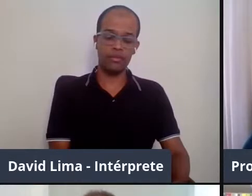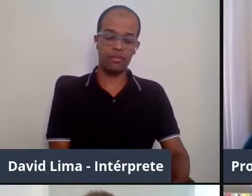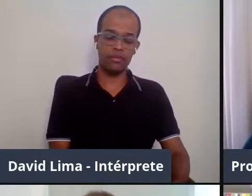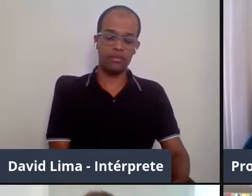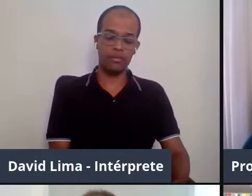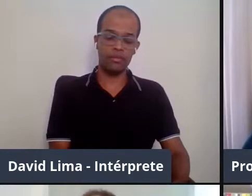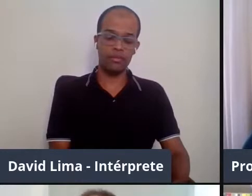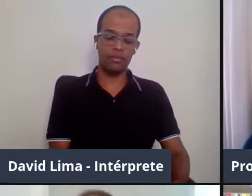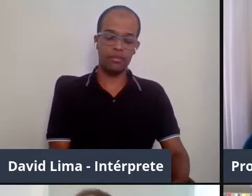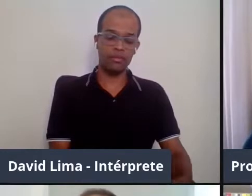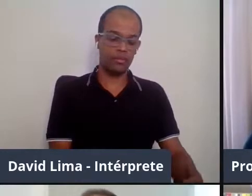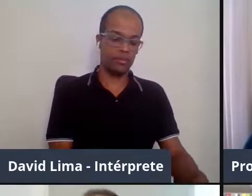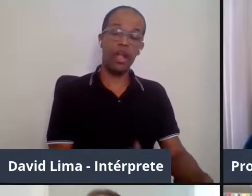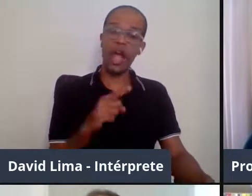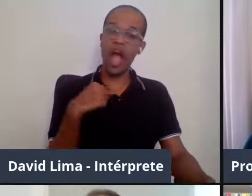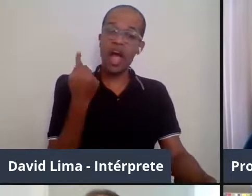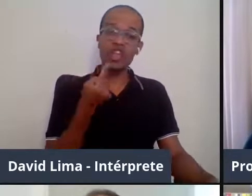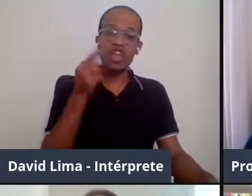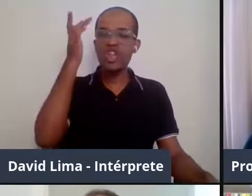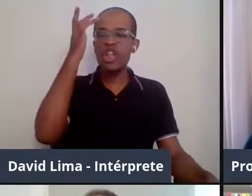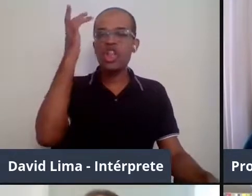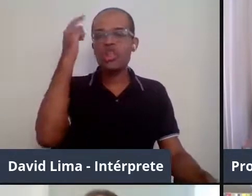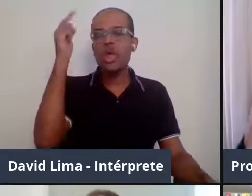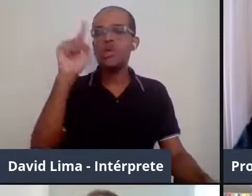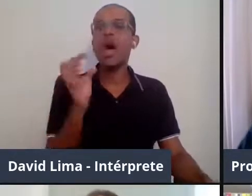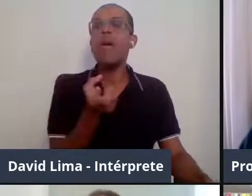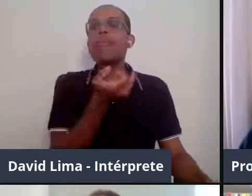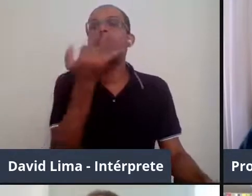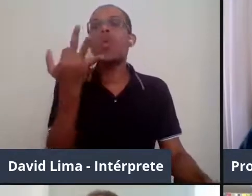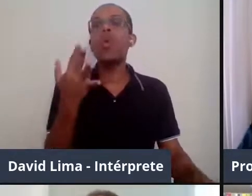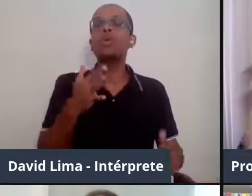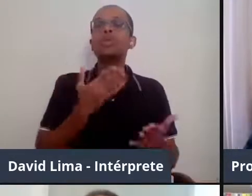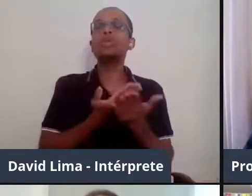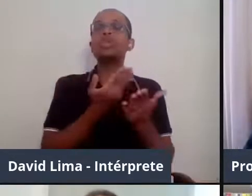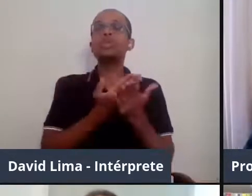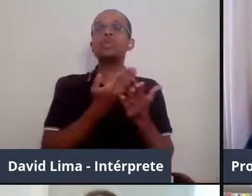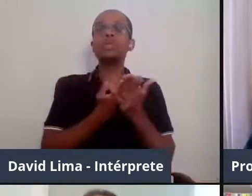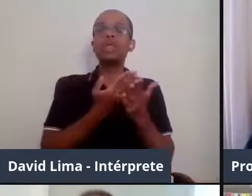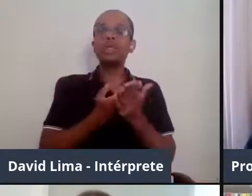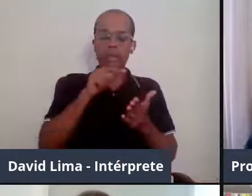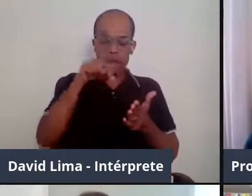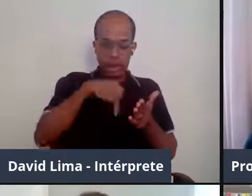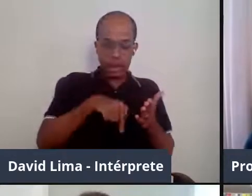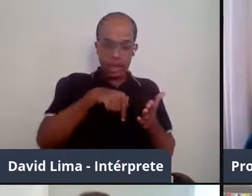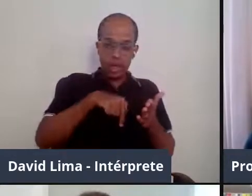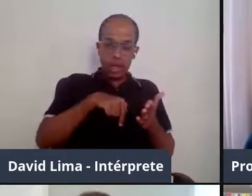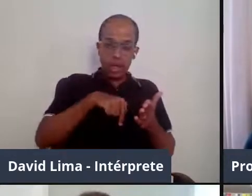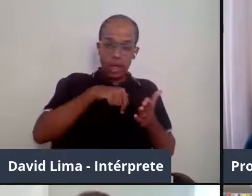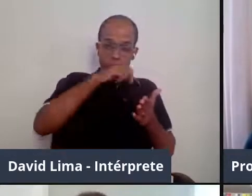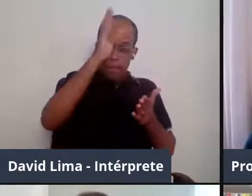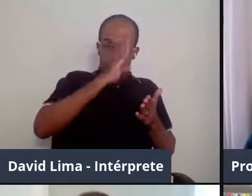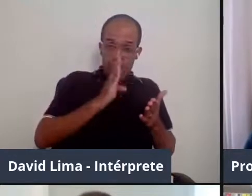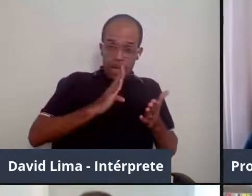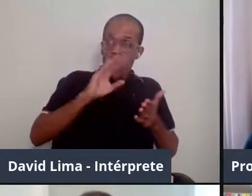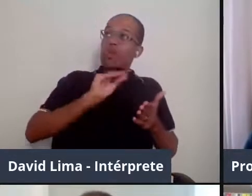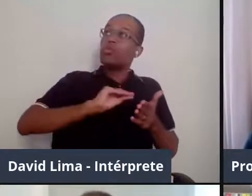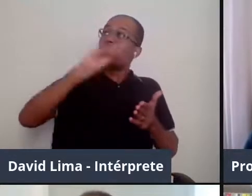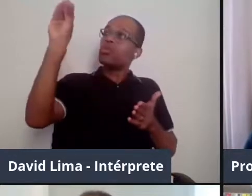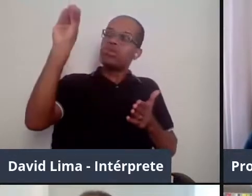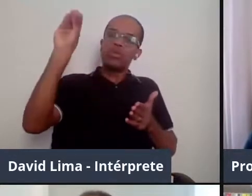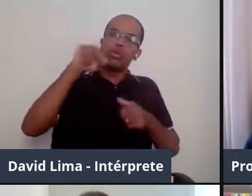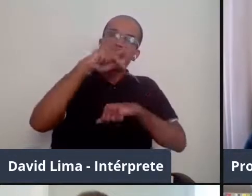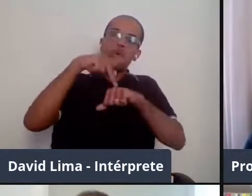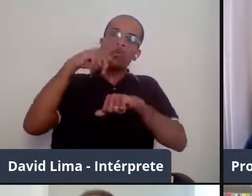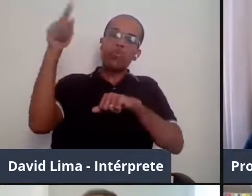uma ideia, uma dado muito. A gente não sabe quantos estudantes brasileiros estão no estrangeiro. Não temos dados fixos. Pode